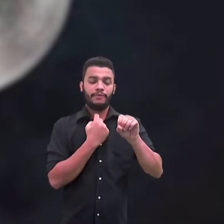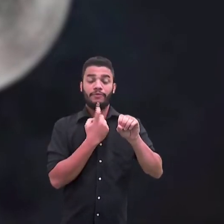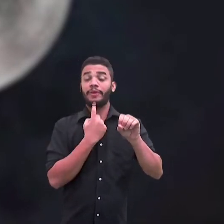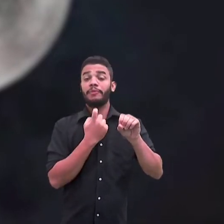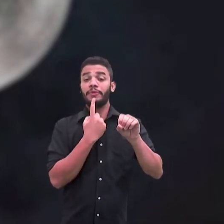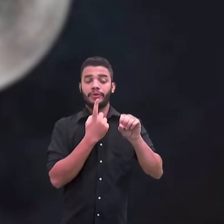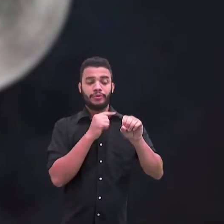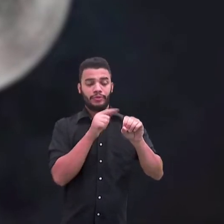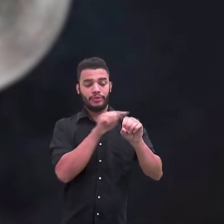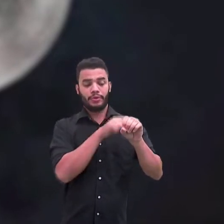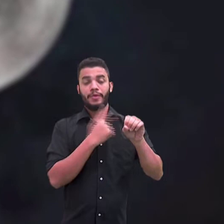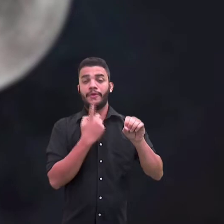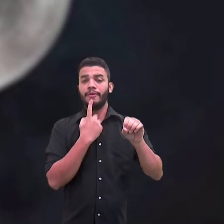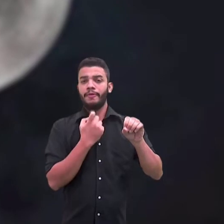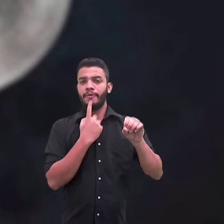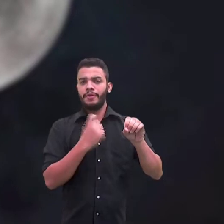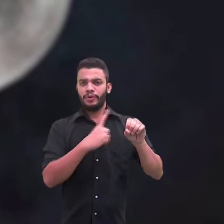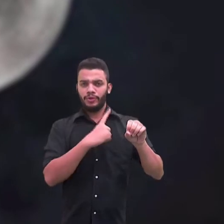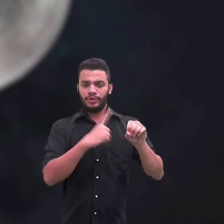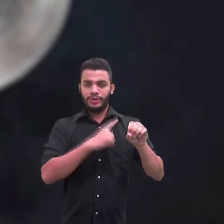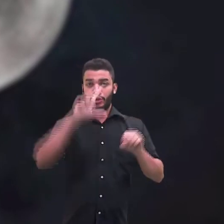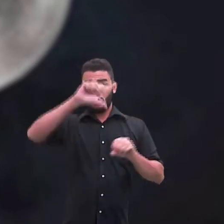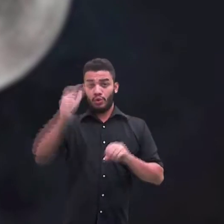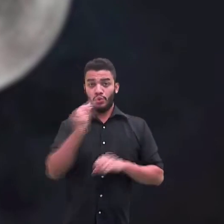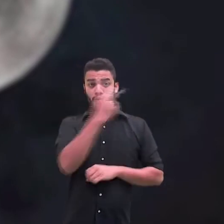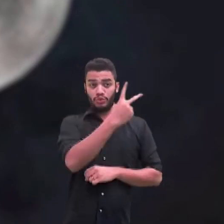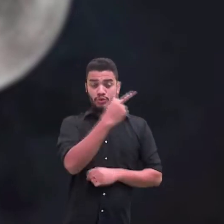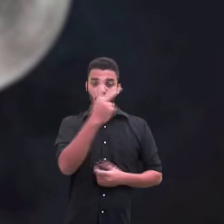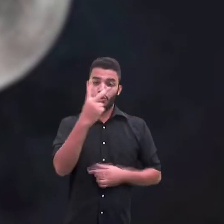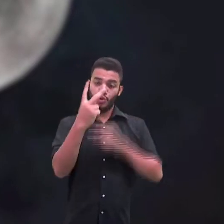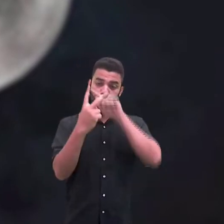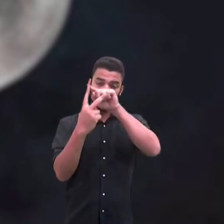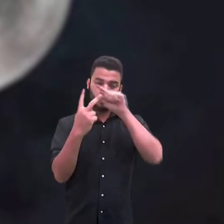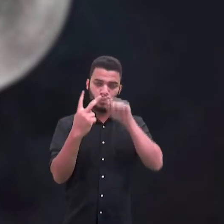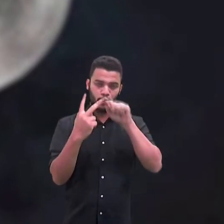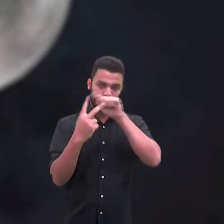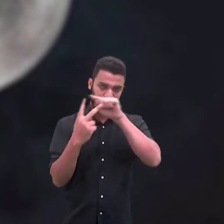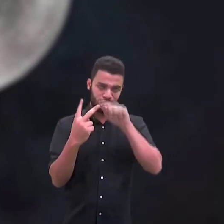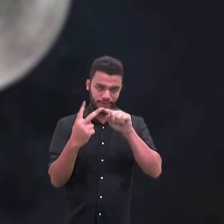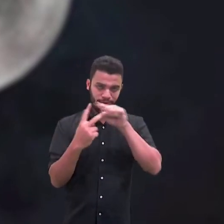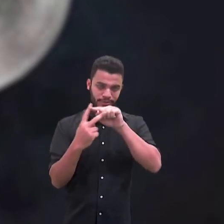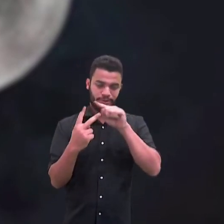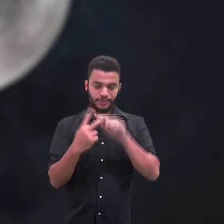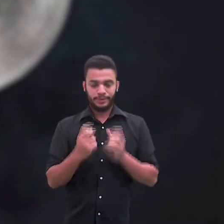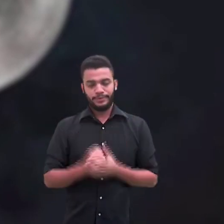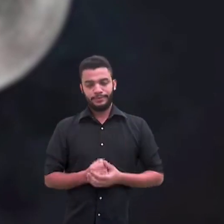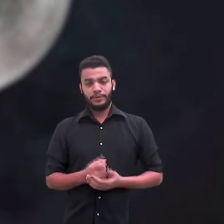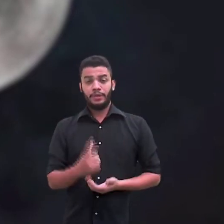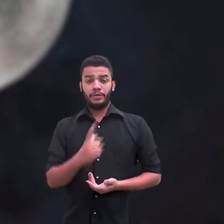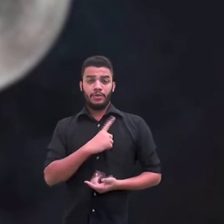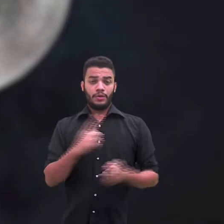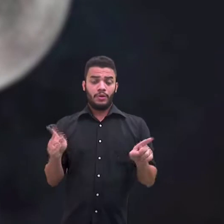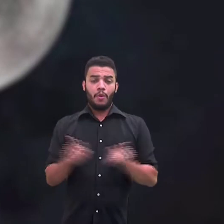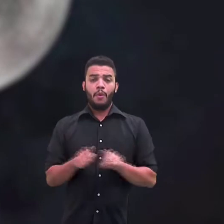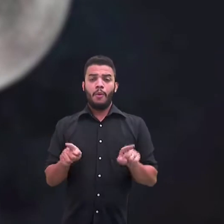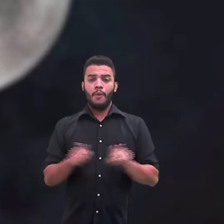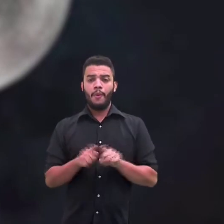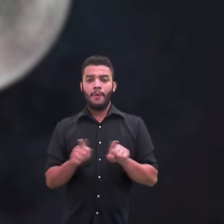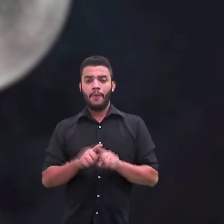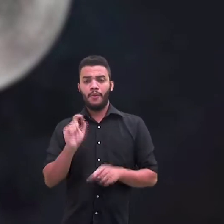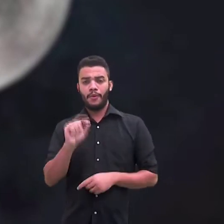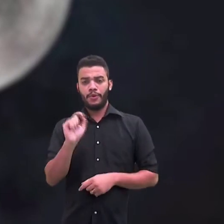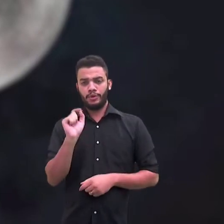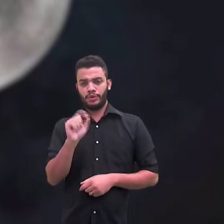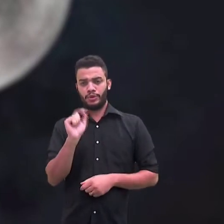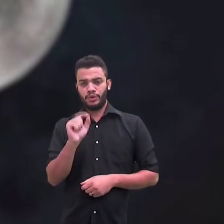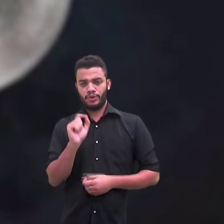gravitacional marciano, mas sua origem real ainda permanece incerta. Saturno é o planeta recordista de satélites naturais do